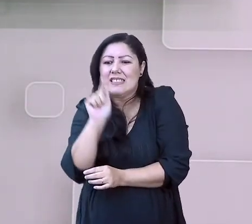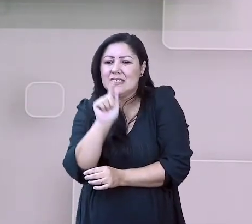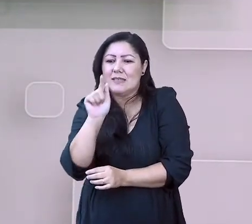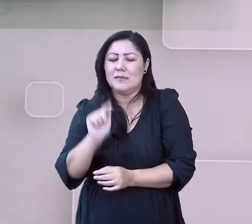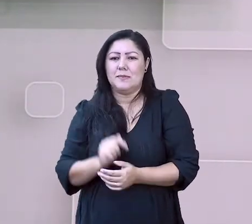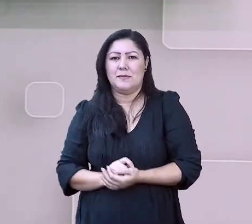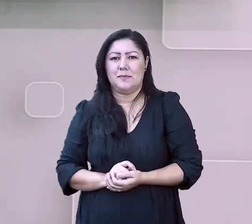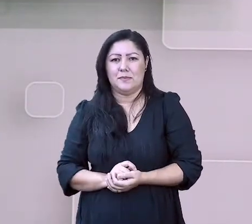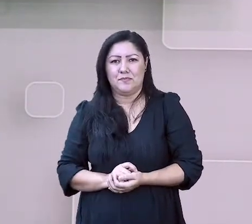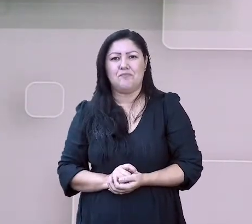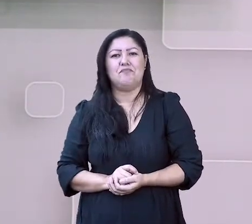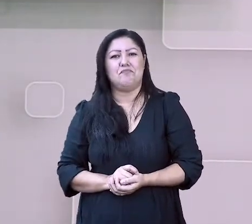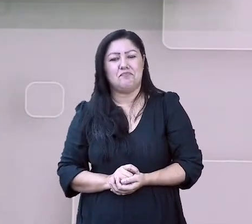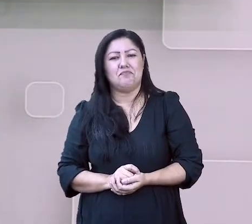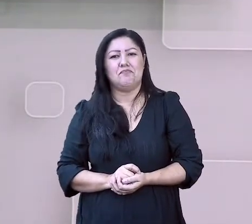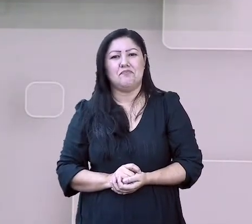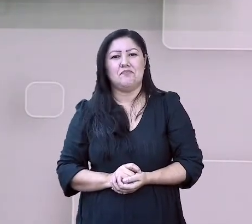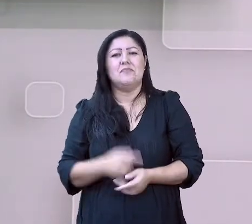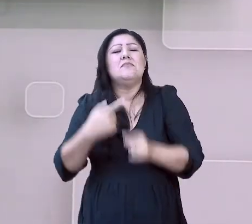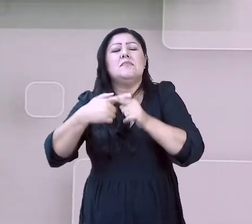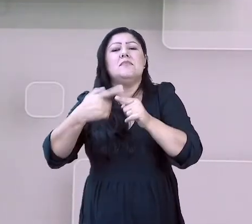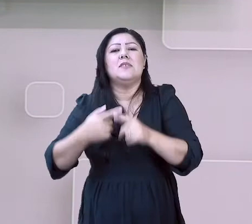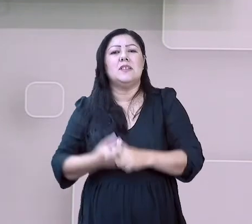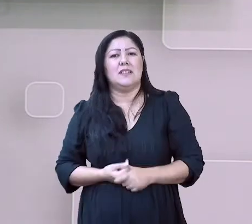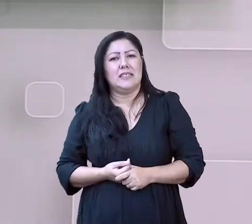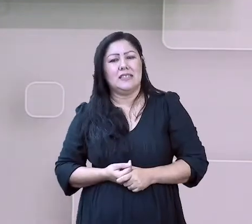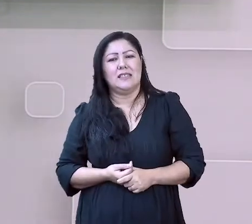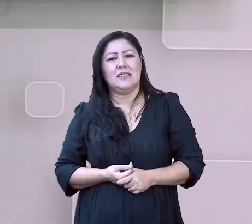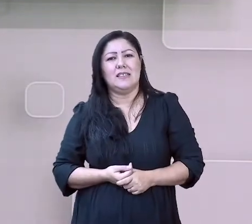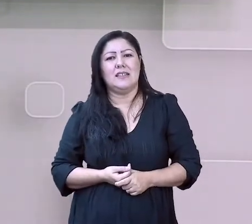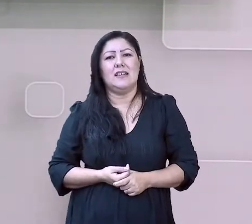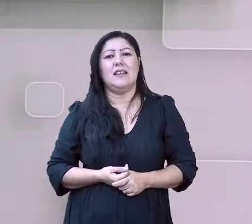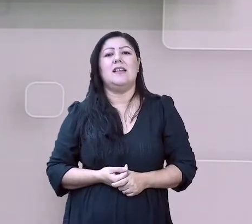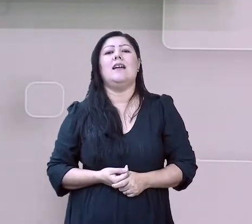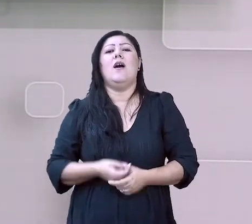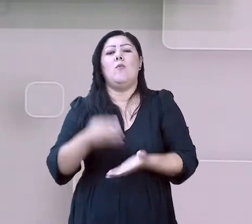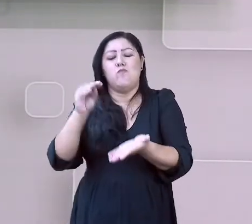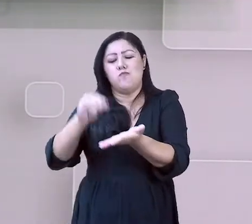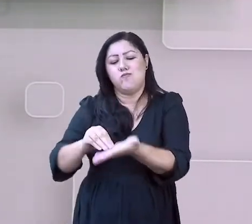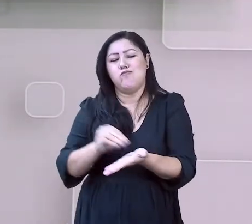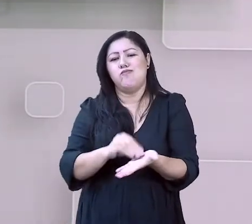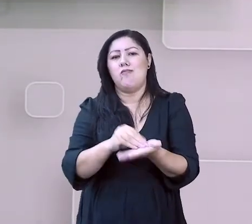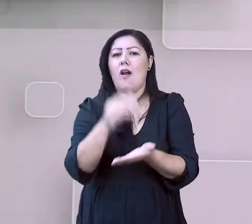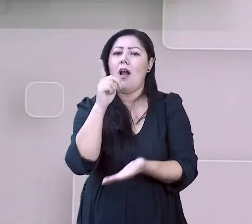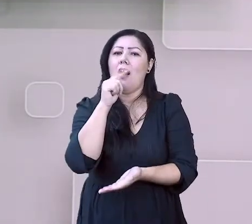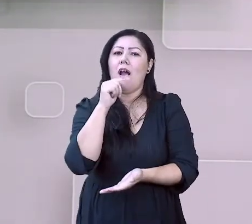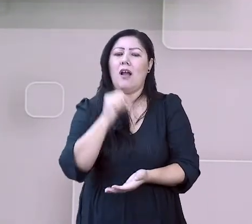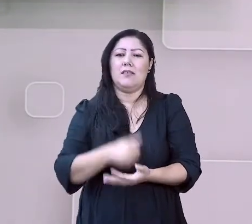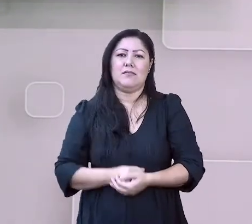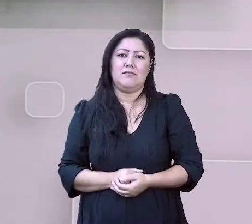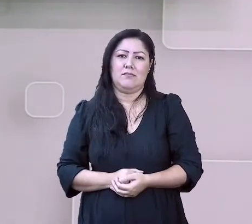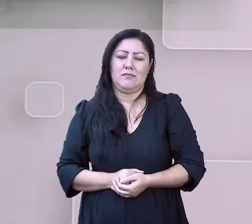É interessante. Por quê? Exatamente a falta de água.